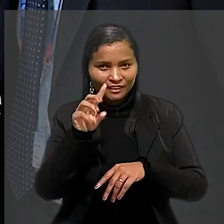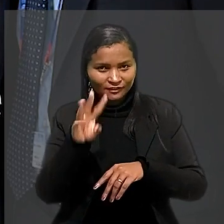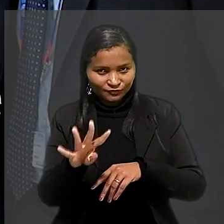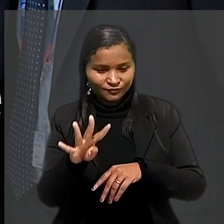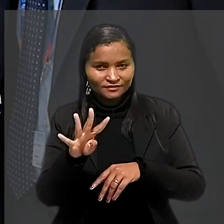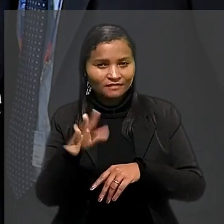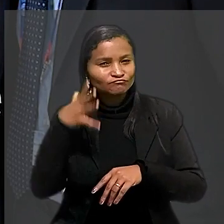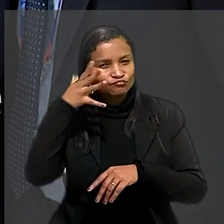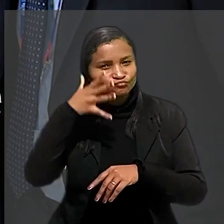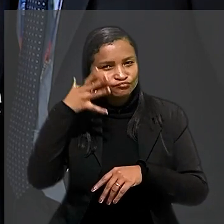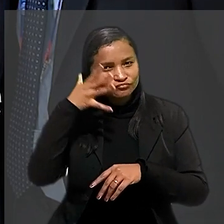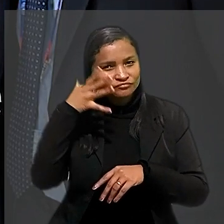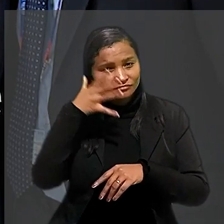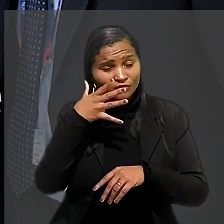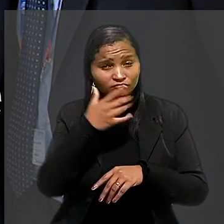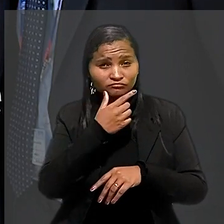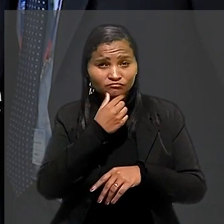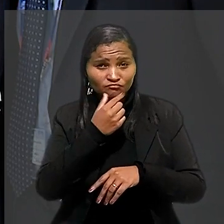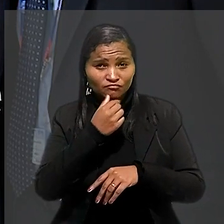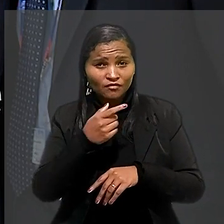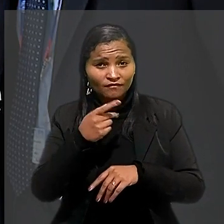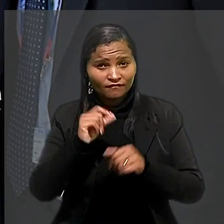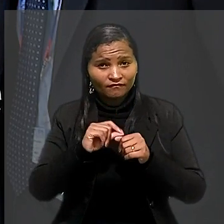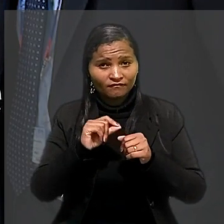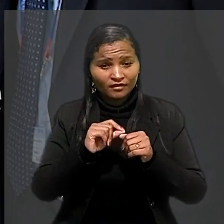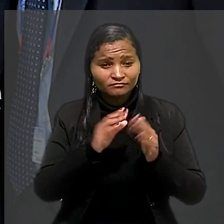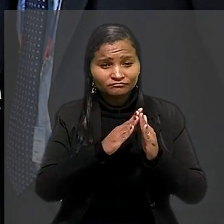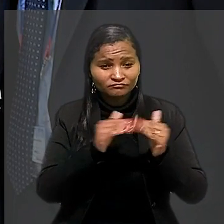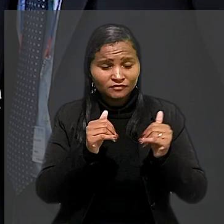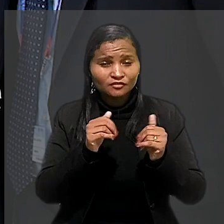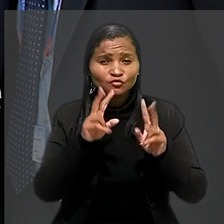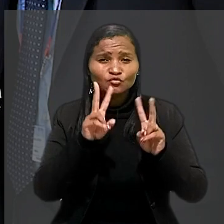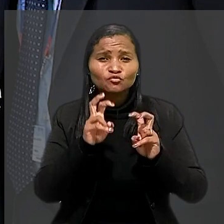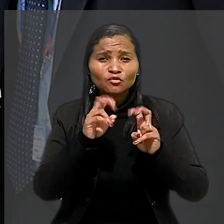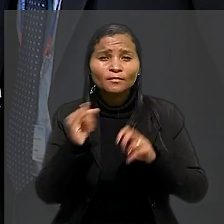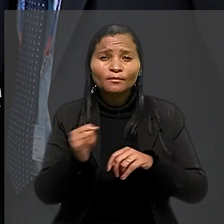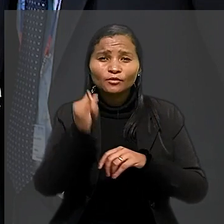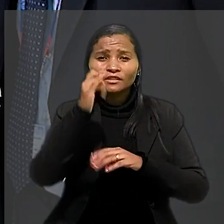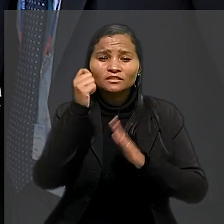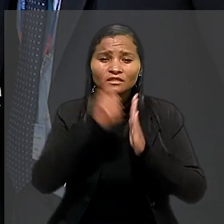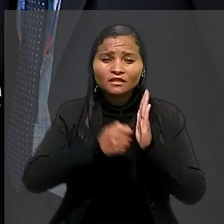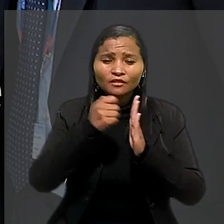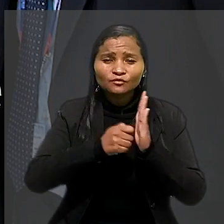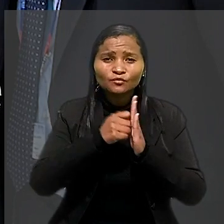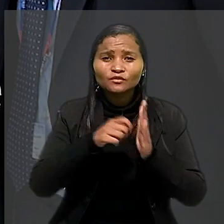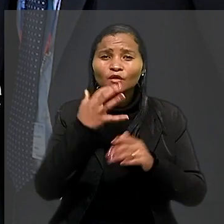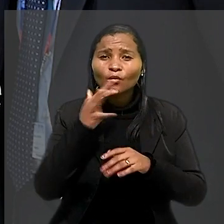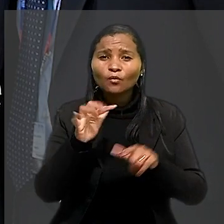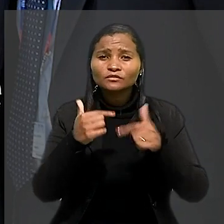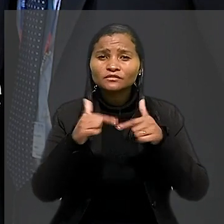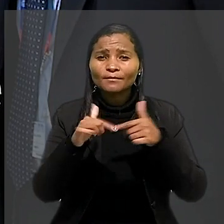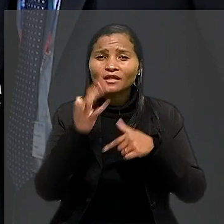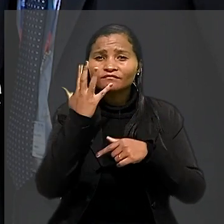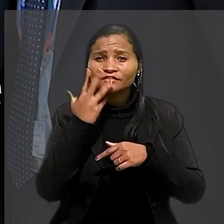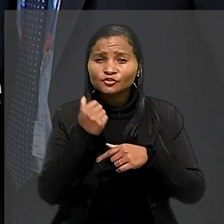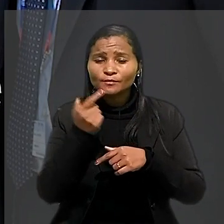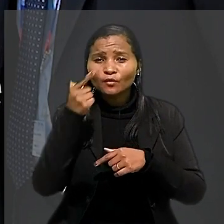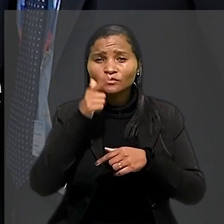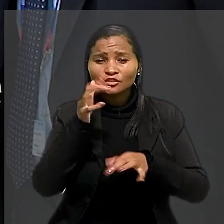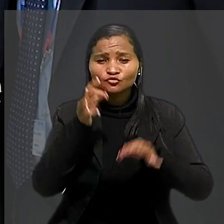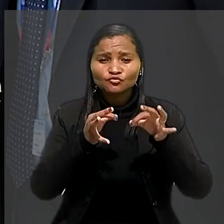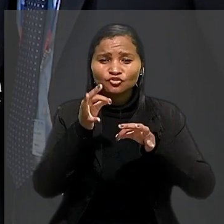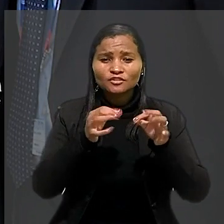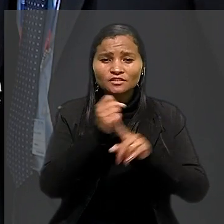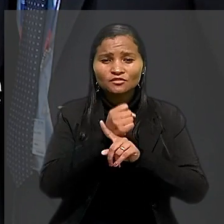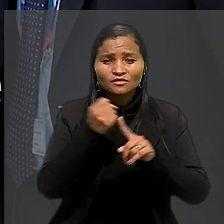na Conferência Internacional do Trabalho, Satyarthi fez um apelo sobre a importância da luta contra o trabalho infantil para se alcançar a